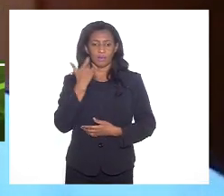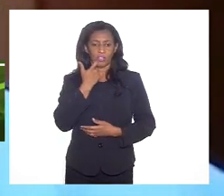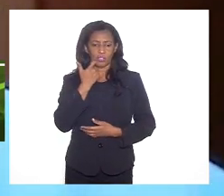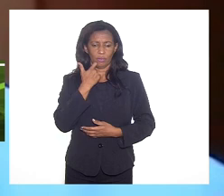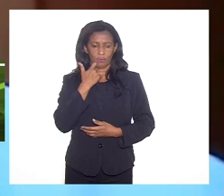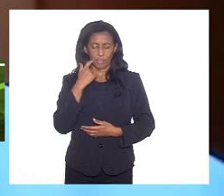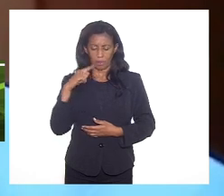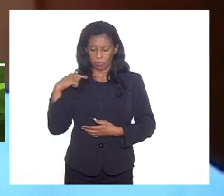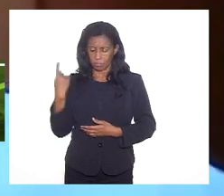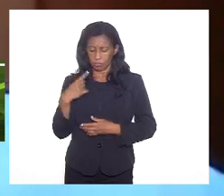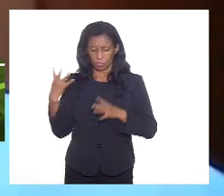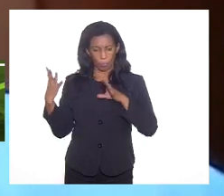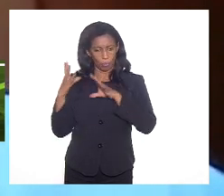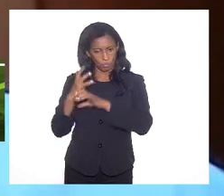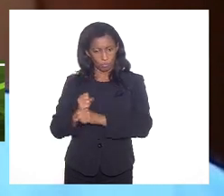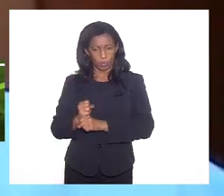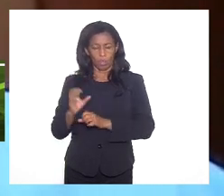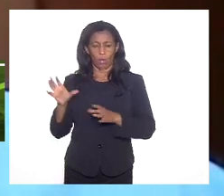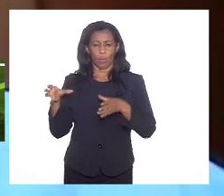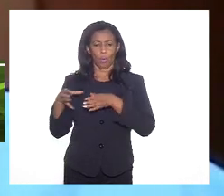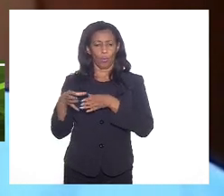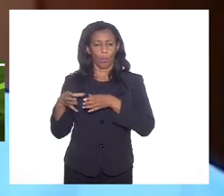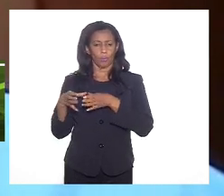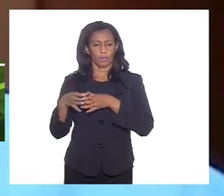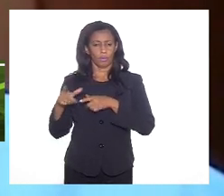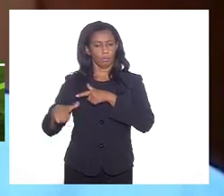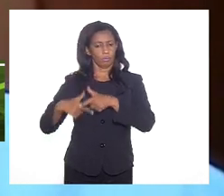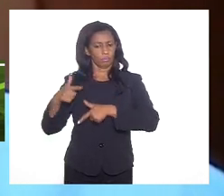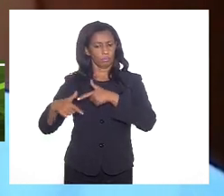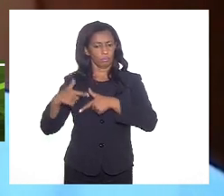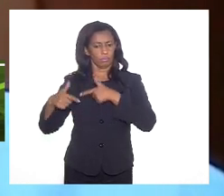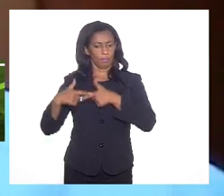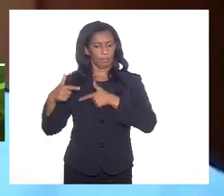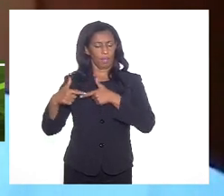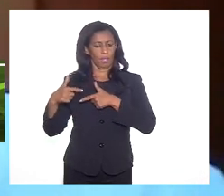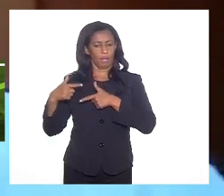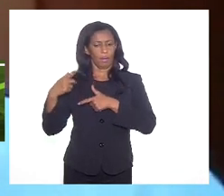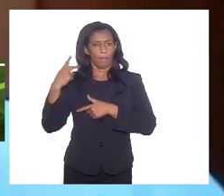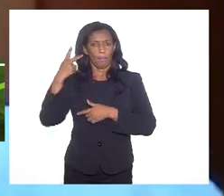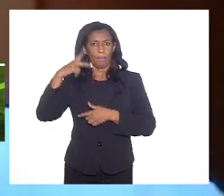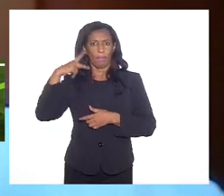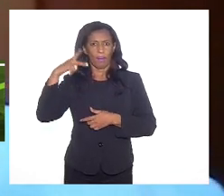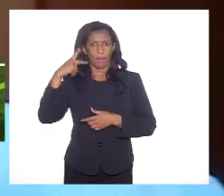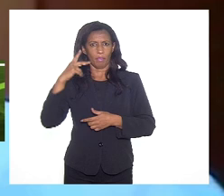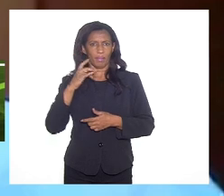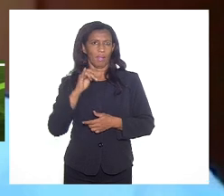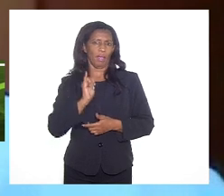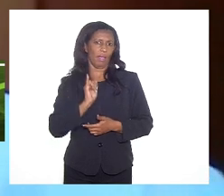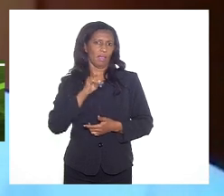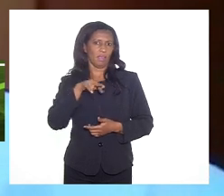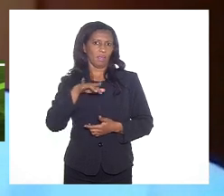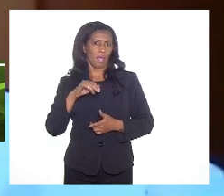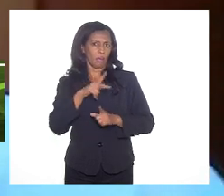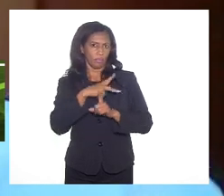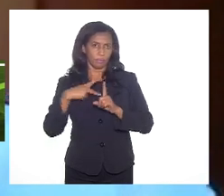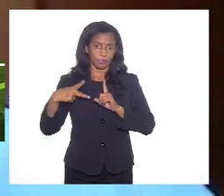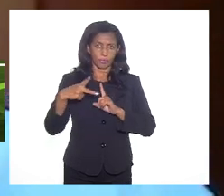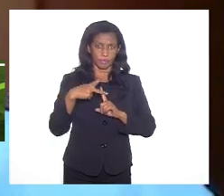nós concluímos a comissão, os trabalhos da Comissão Parlamentar de Inquérito sobre o Rio